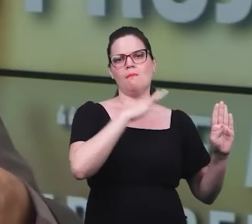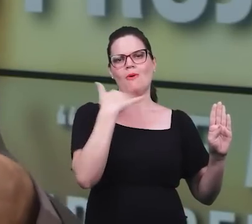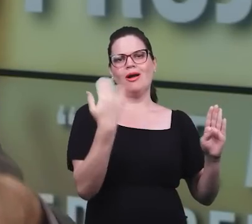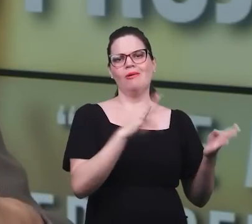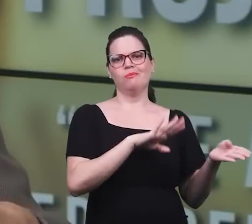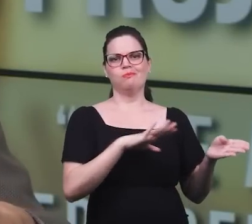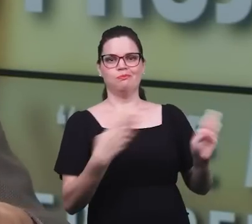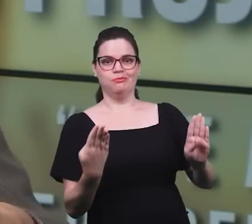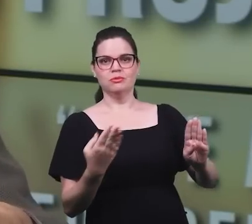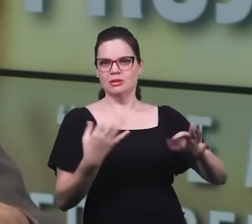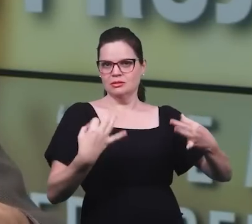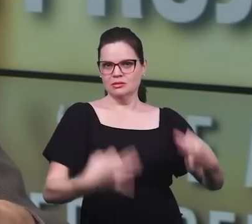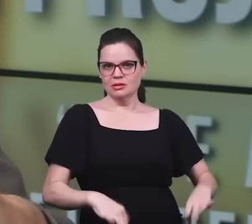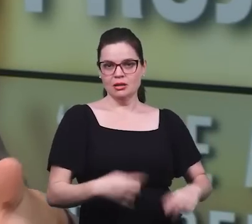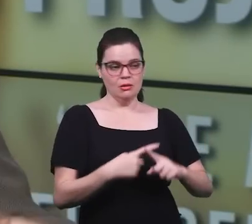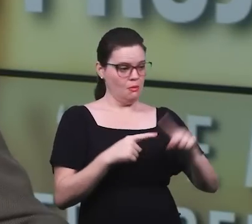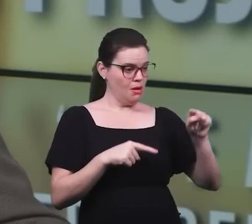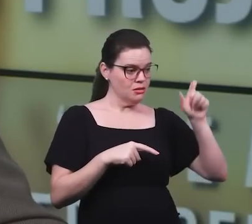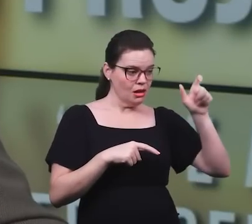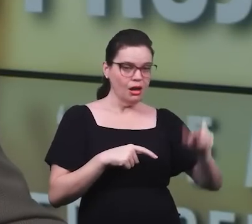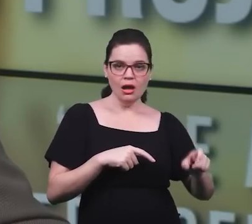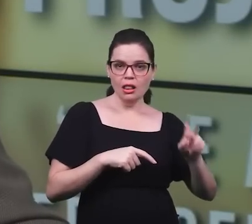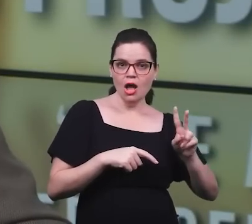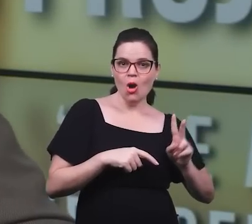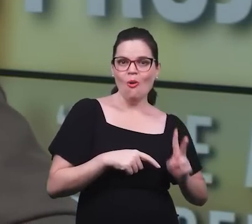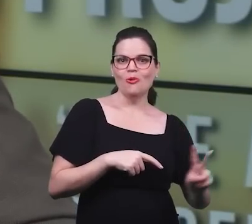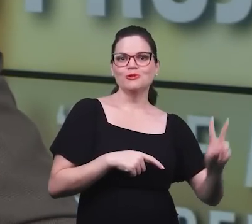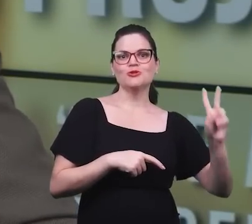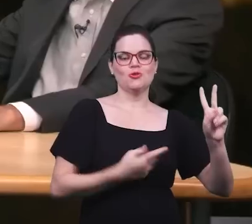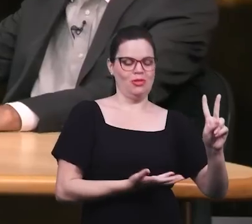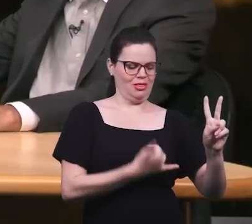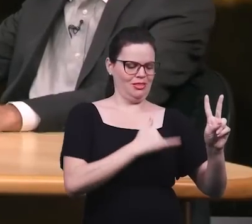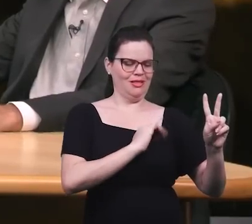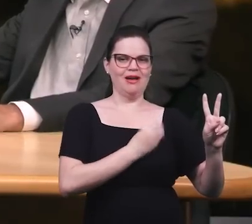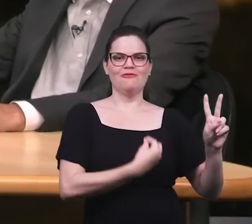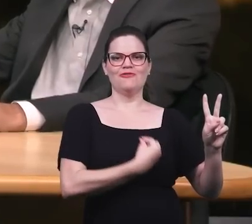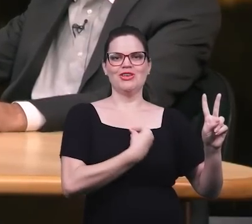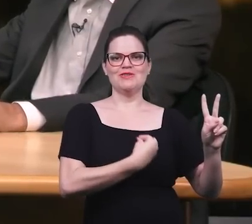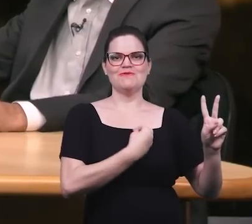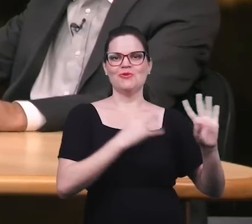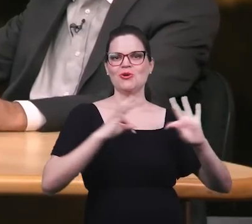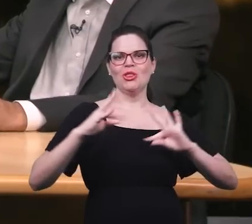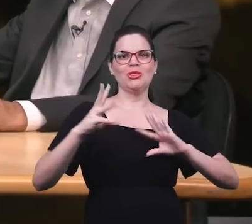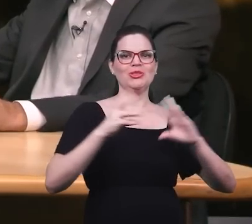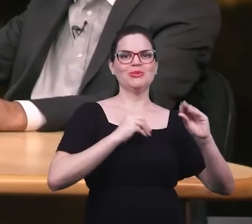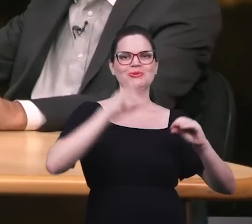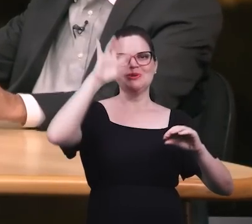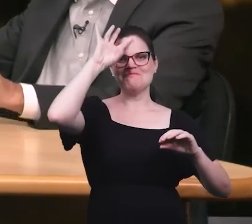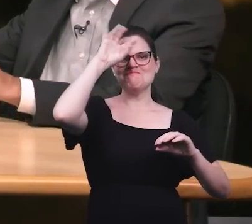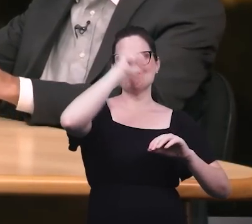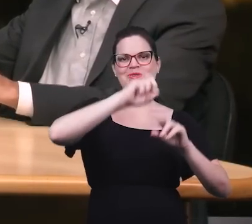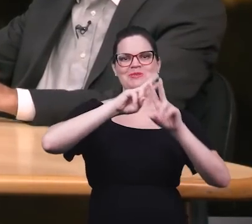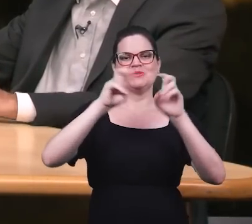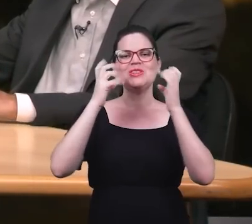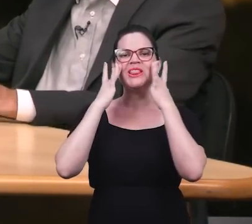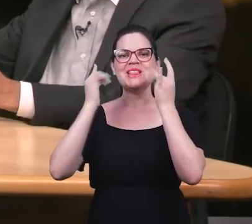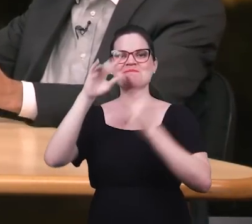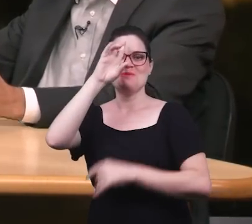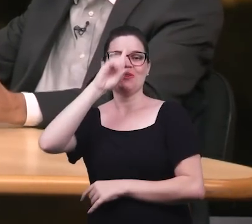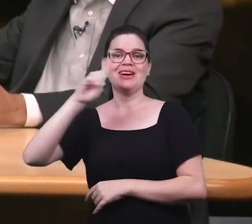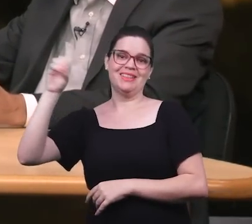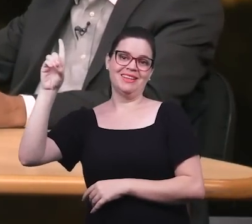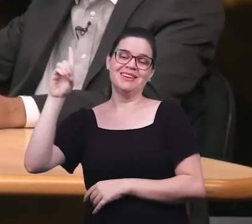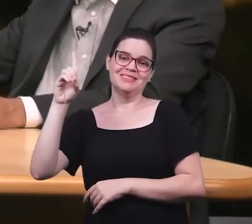passar, mas a profecia, a herança, ela vai permanecer porque ela é eterna. E sabe um segredo? As profecias devem ser guardadas,